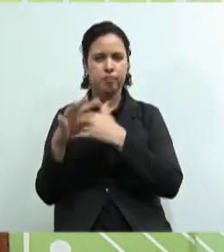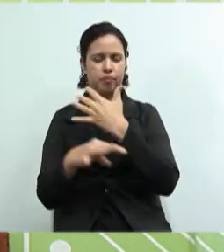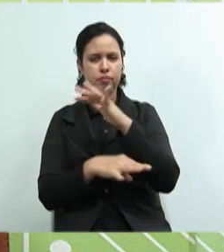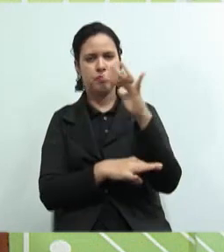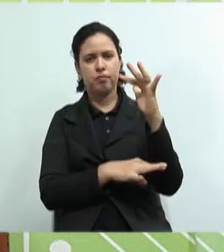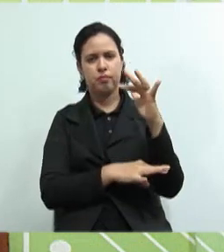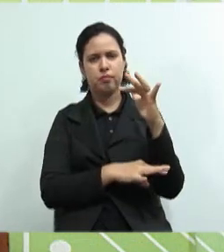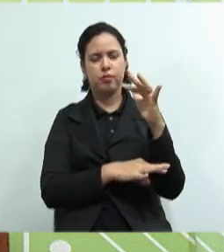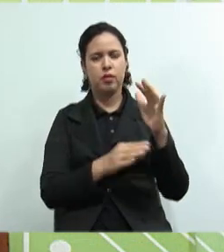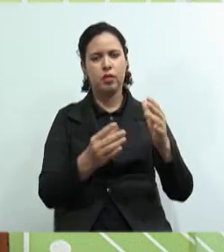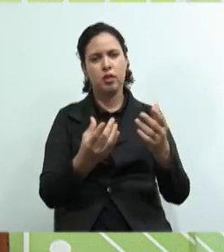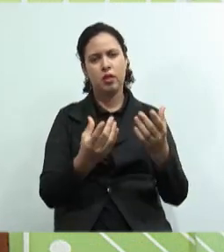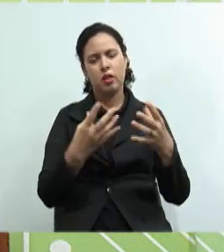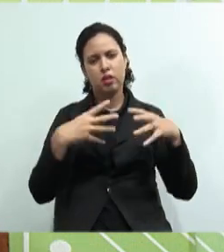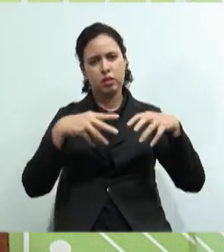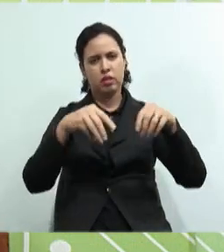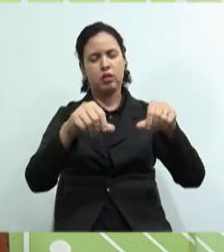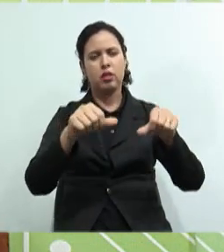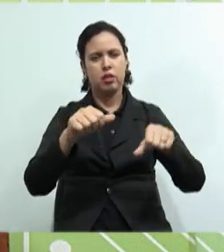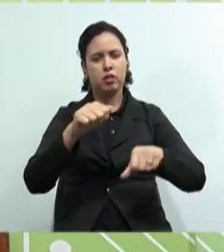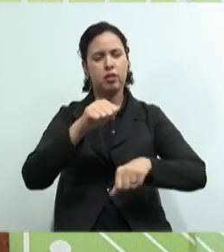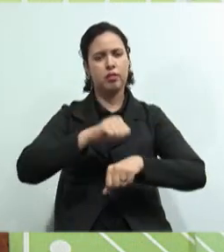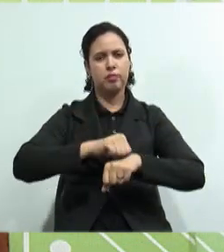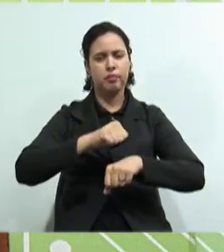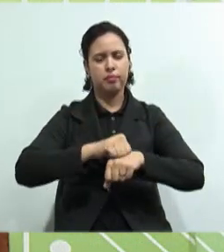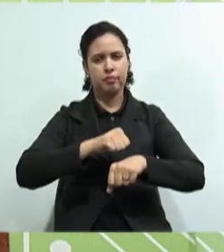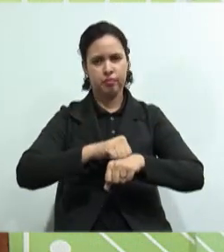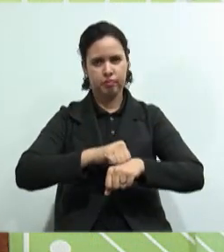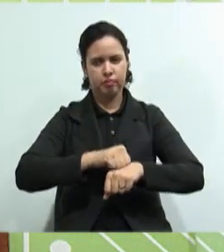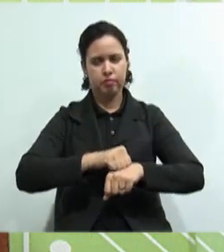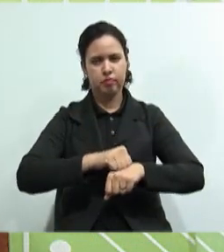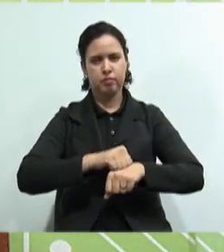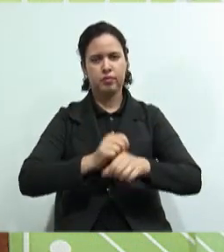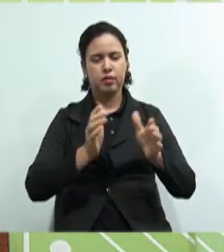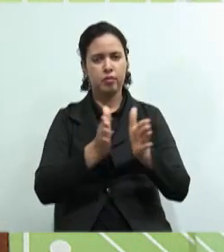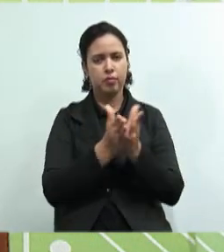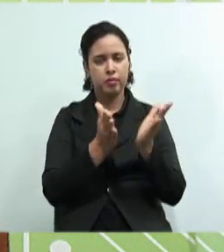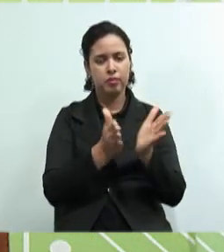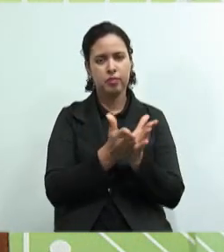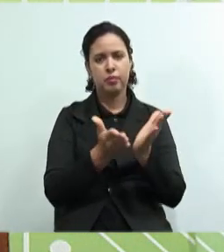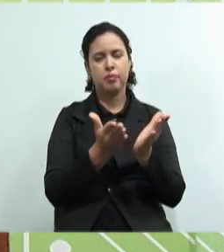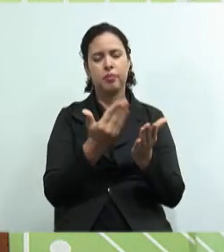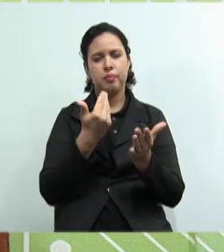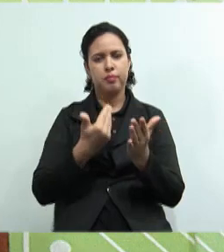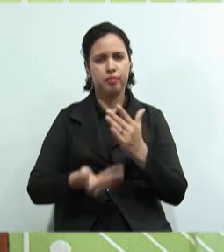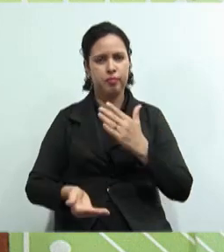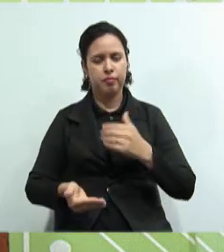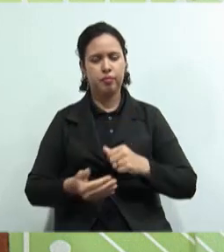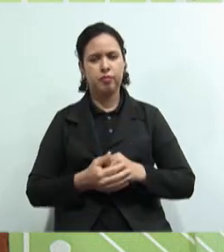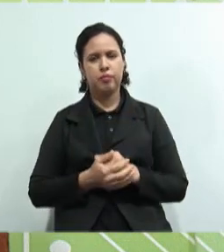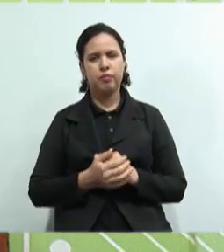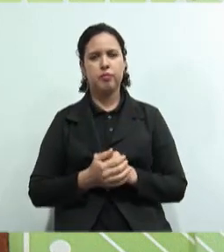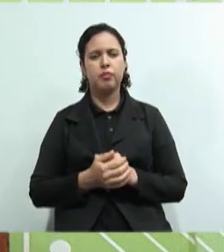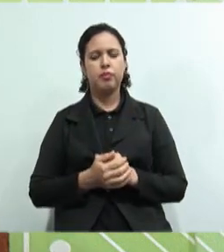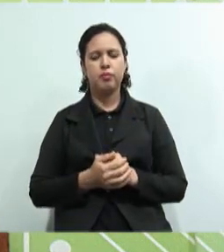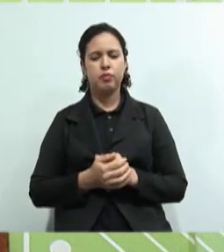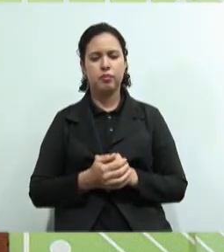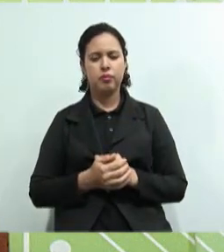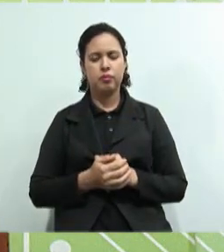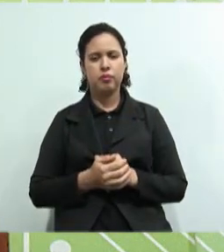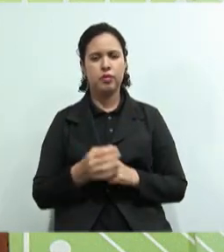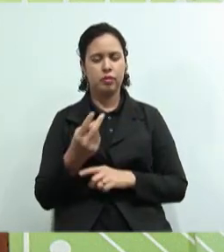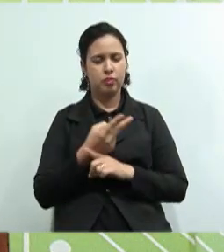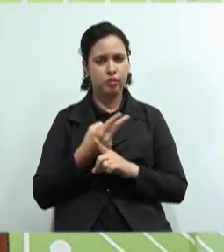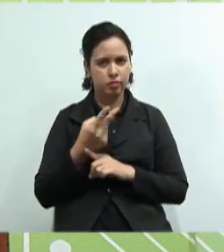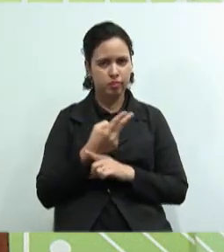é que o empobrecimento do solo pode levar à perda da capacidade produtiva da terra. Então, assim, a manutenção